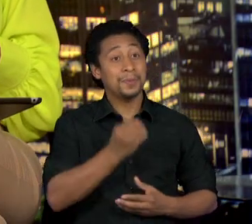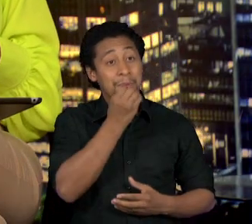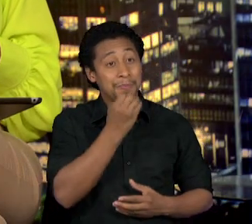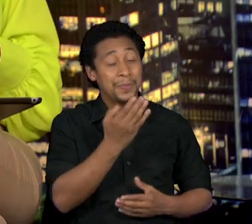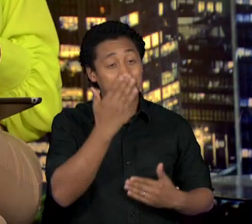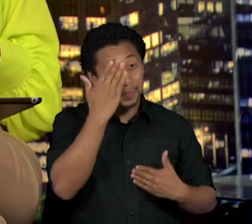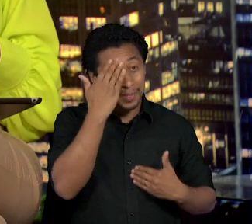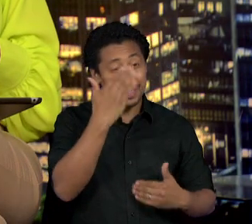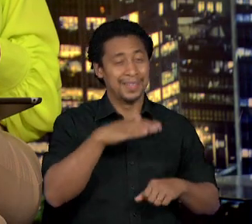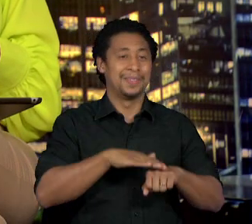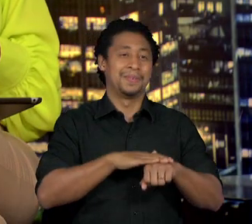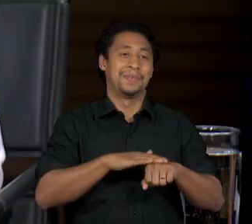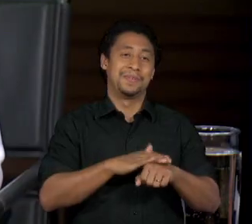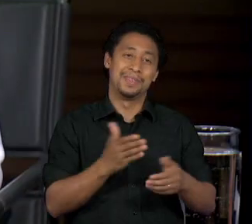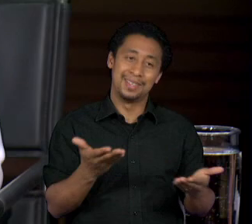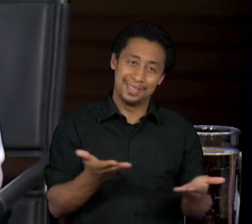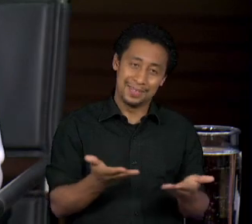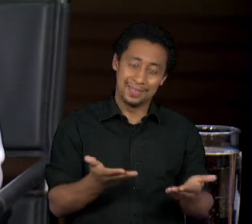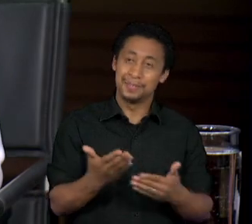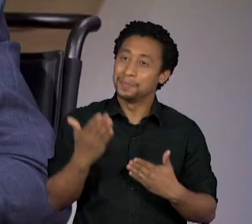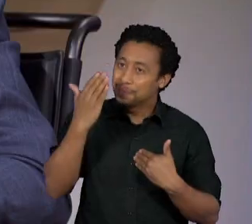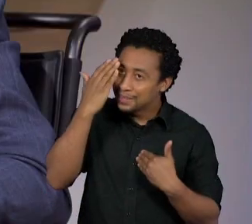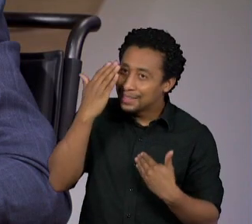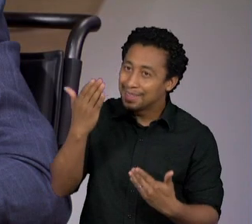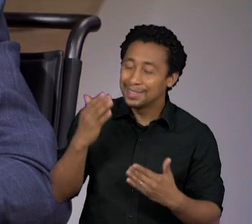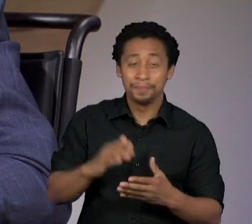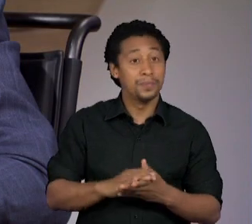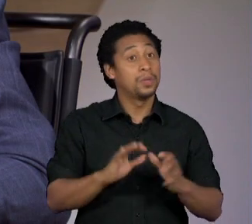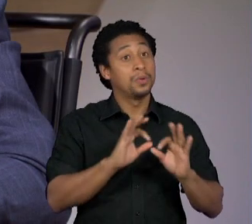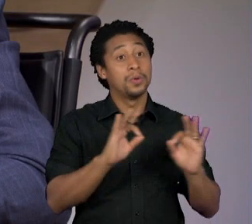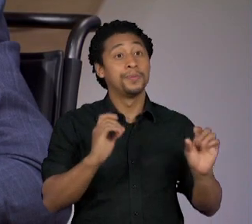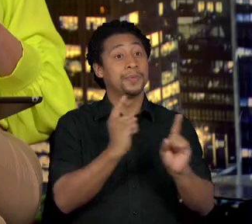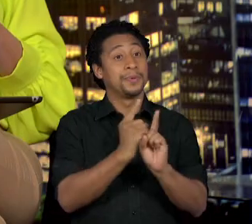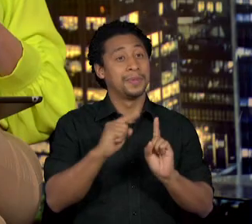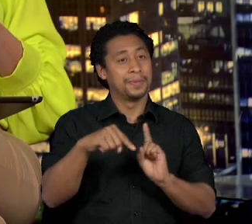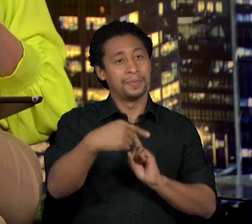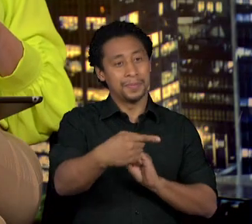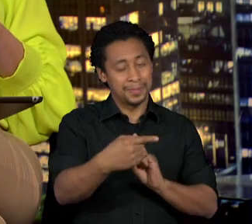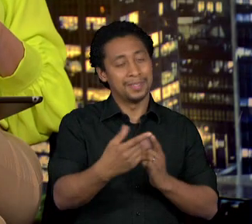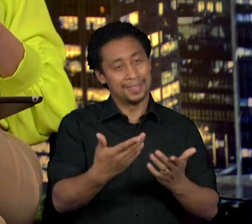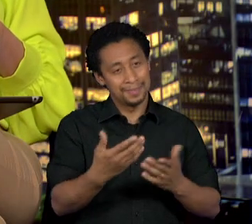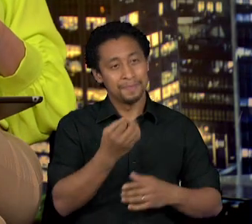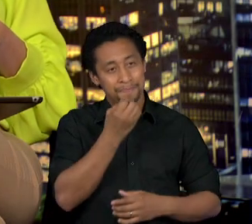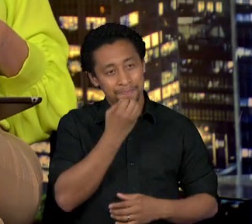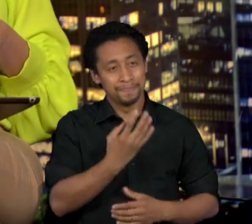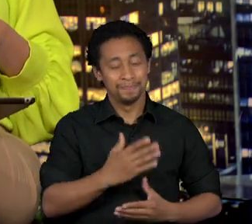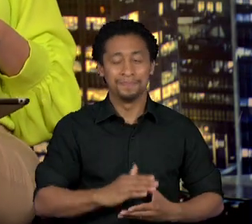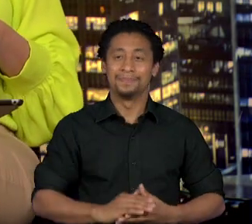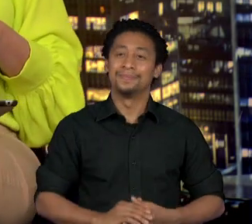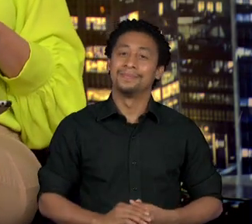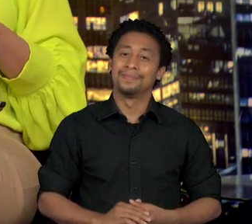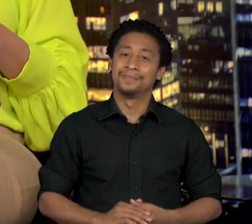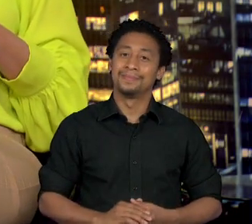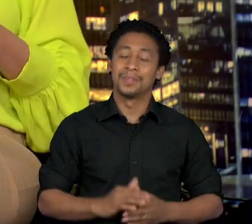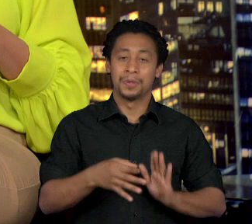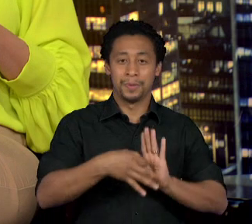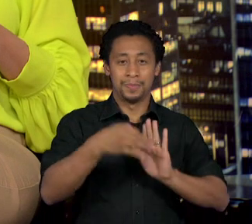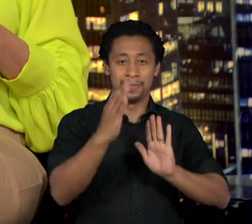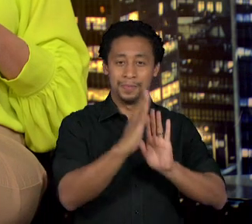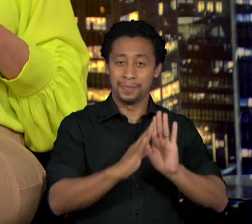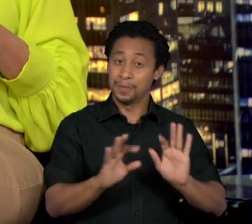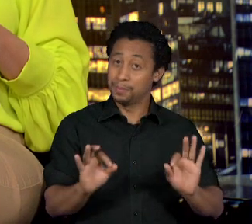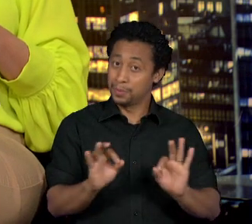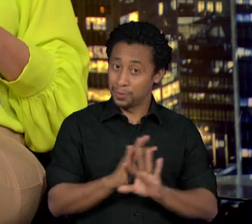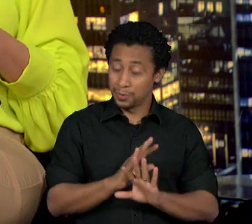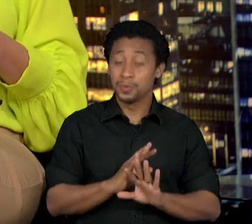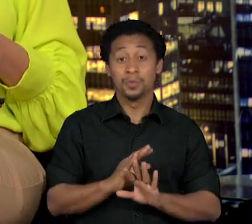pela conversa de hoje. Eu que agradeço. Muito obrigada, foi ótima e tá. Até a próxima. É uma Obrigado. próxima oportunidade. Minha opinião fica por aqui. Acompanhe